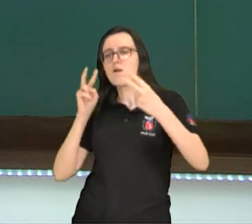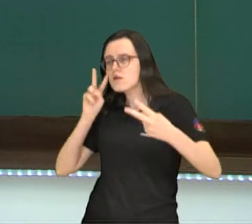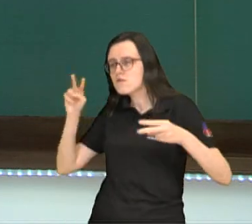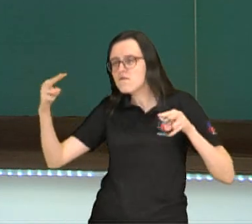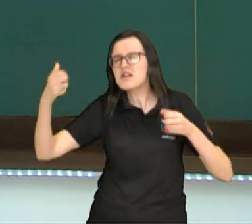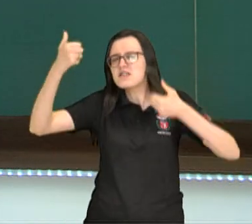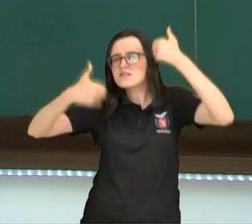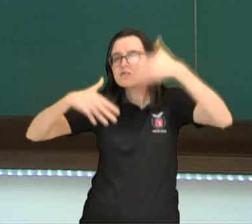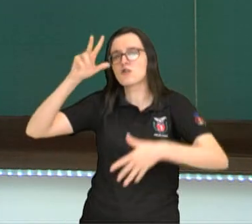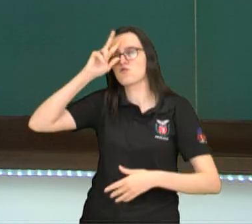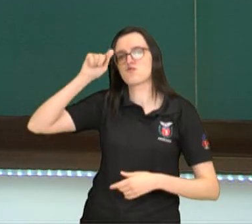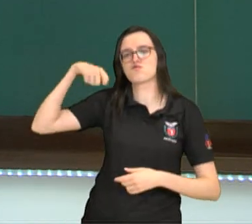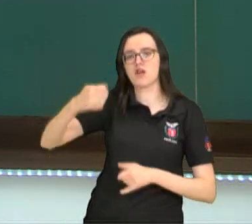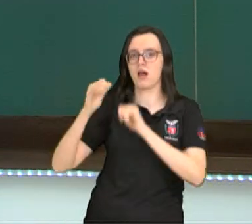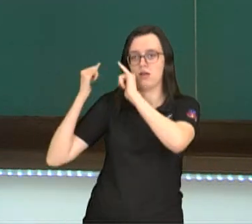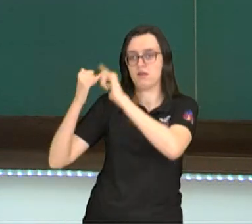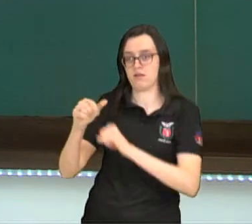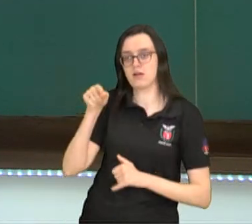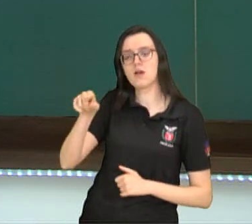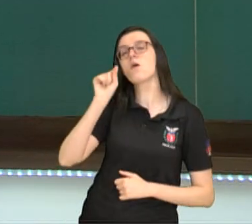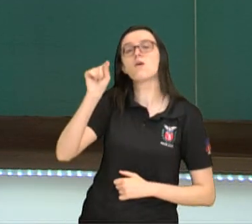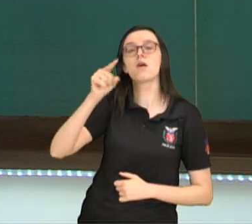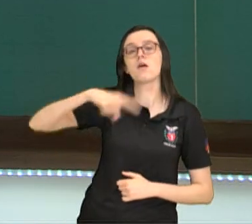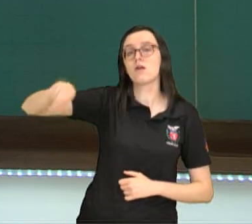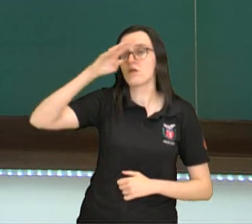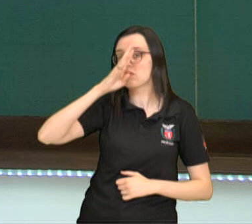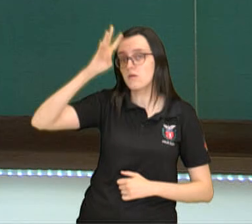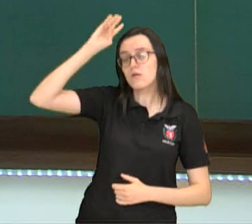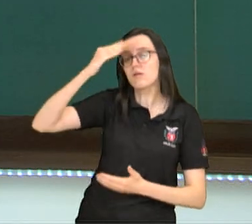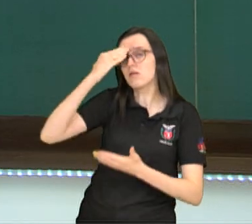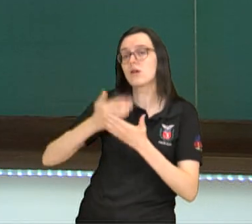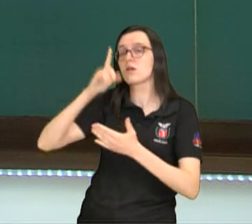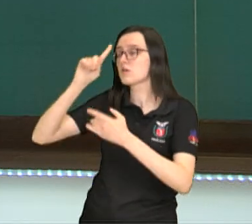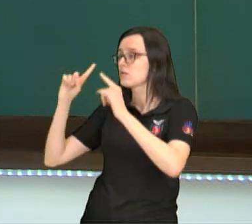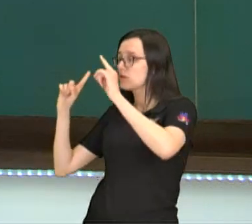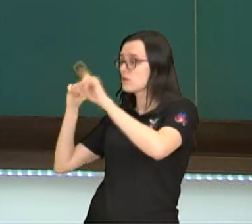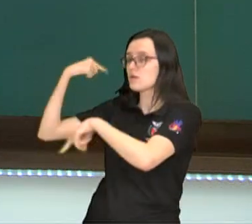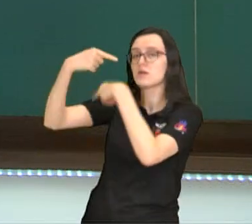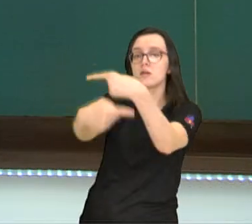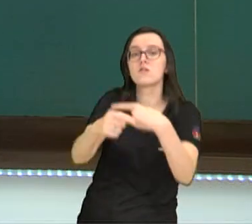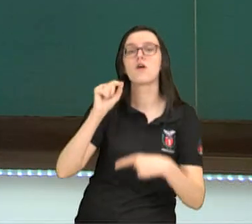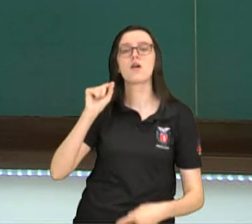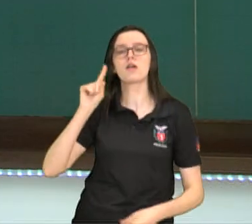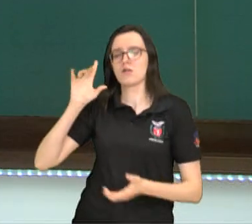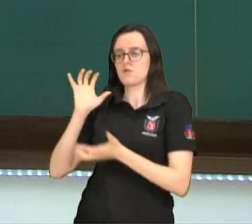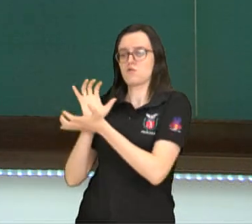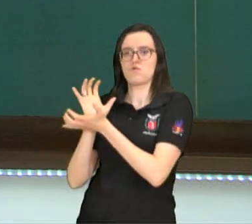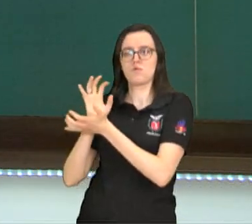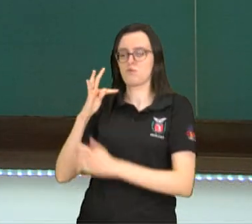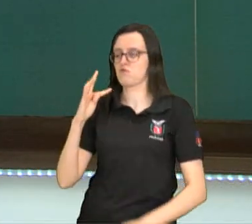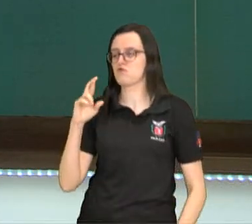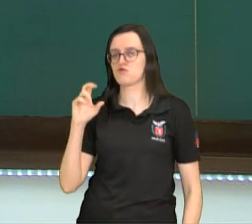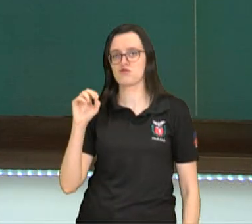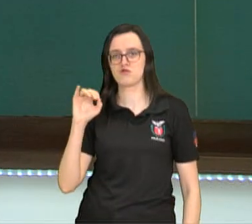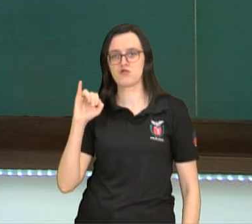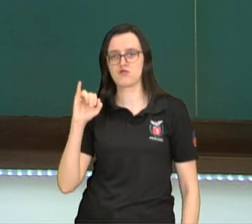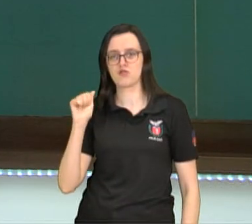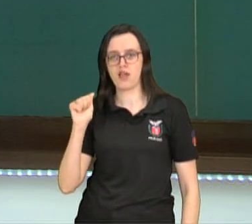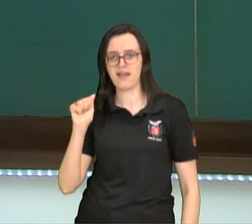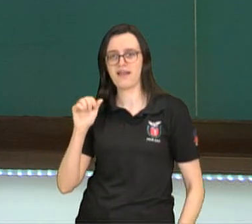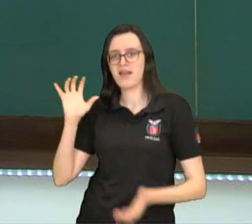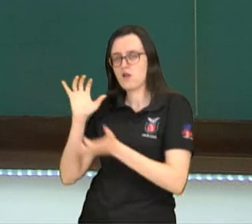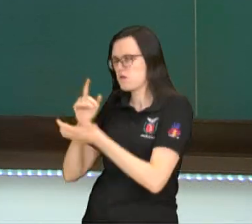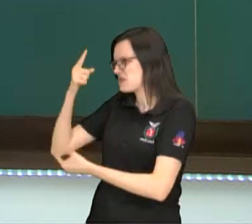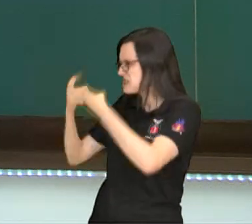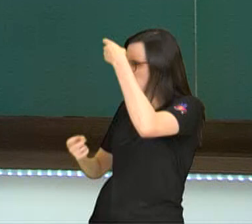que sobre essa lenda, os romanos acreditavam que eles eram descendentes dos troianos, né, que a partir de uma guerra